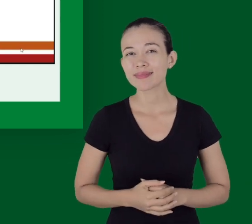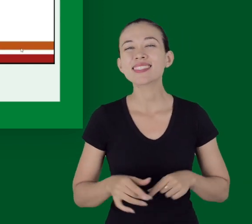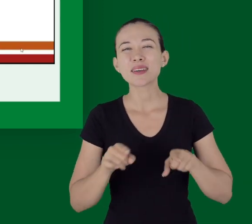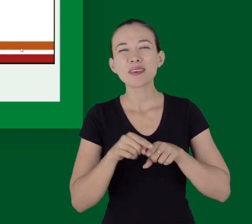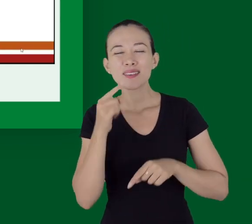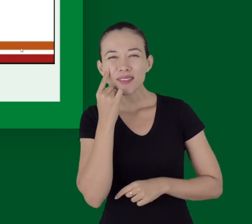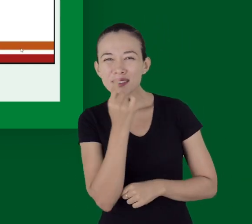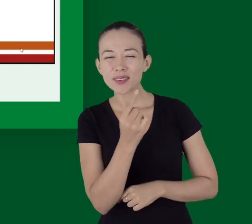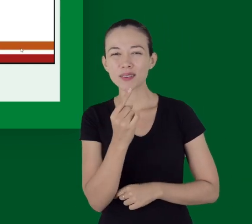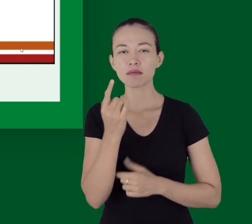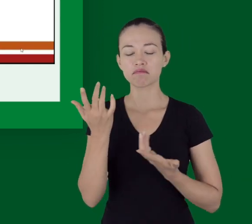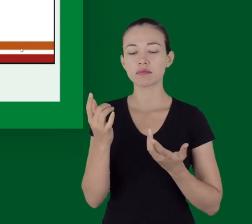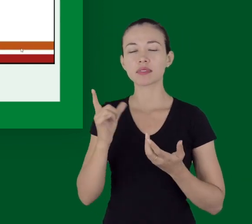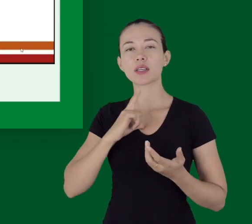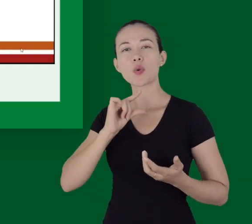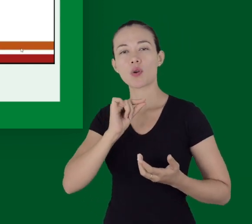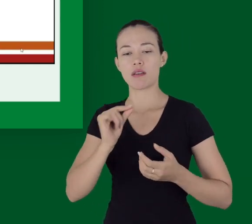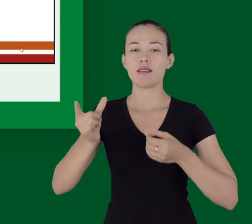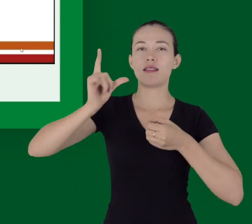ele usou,